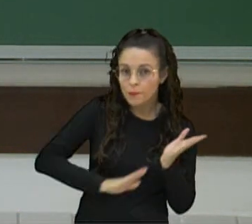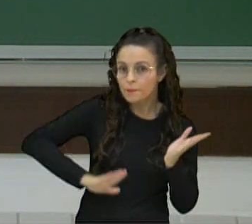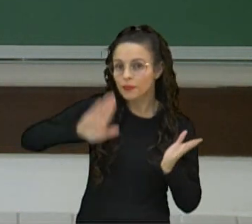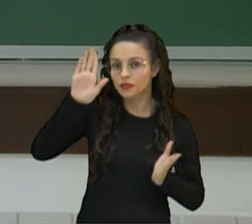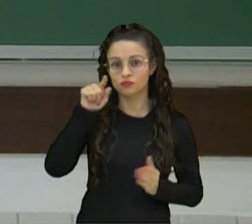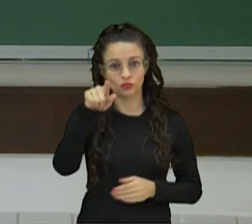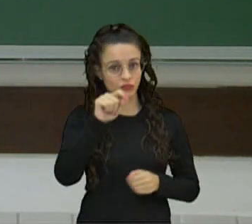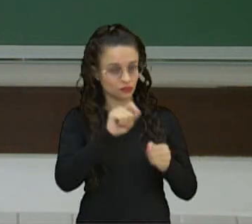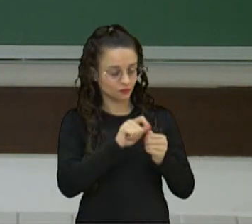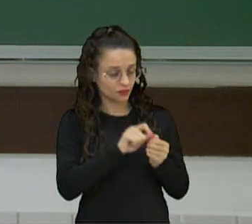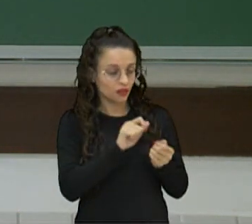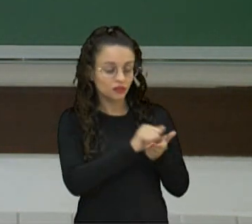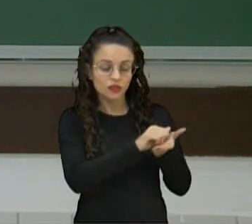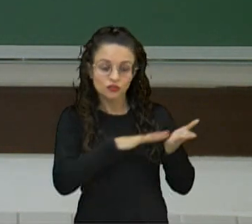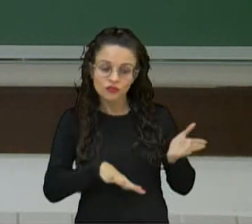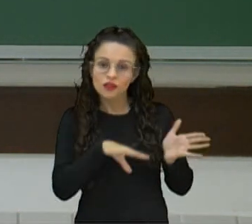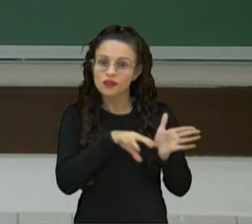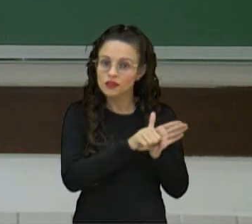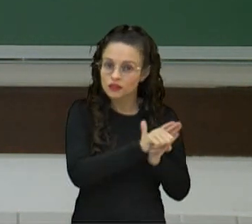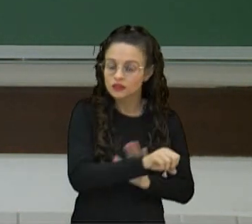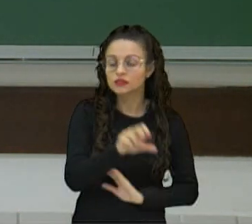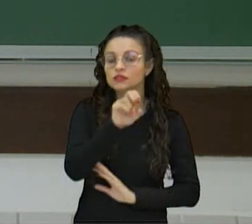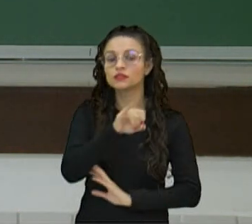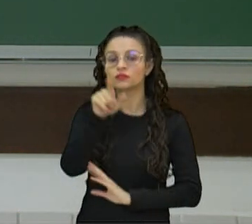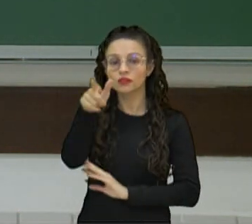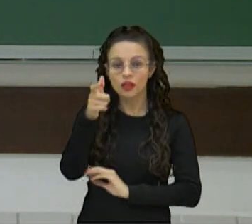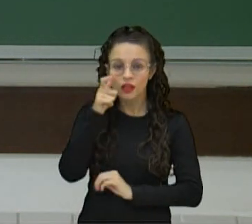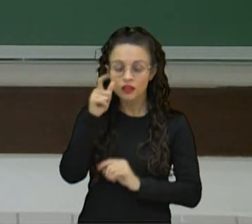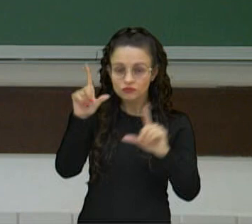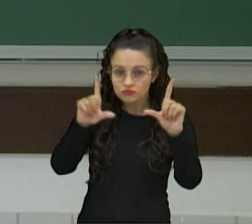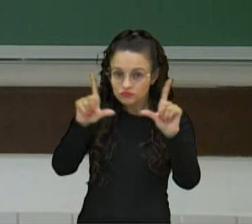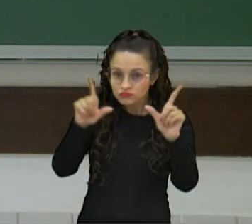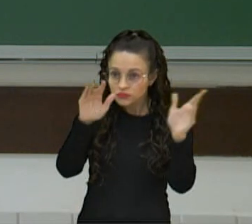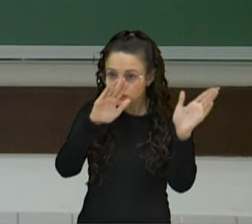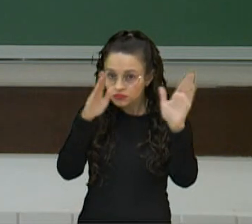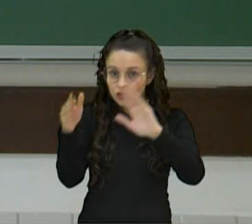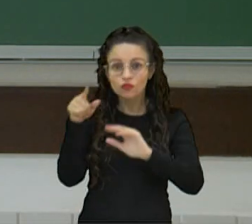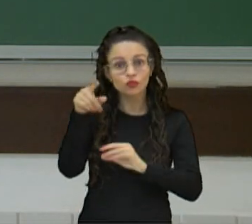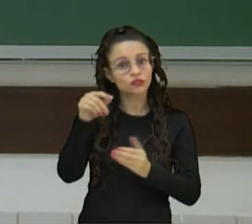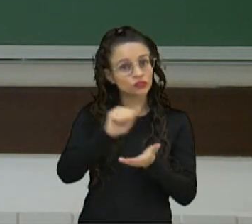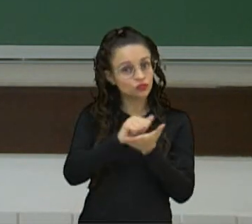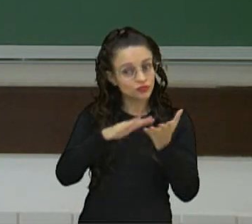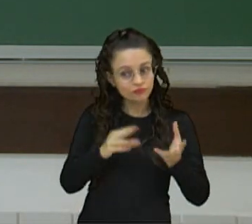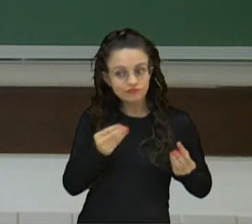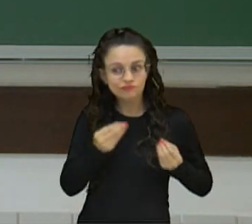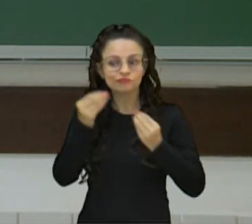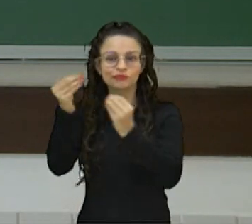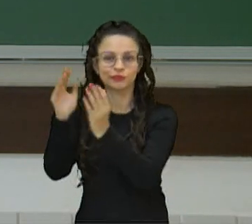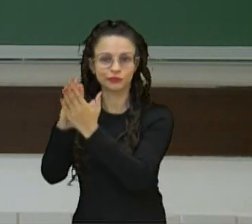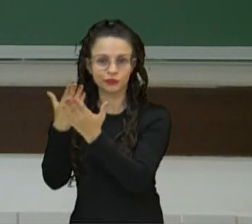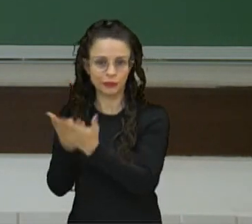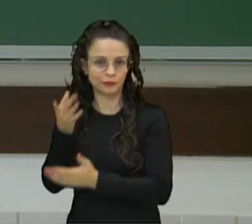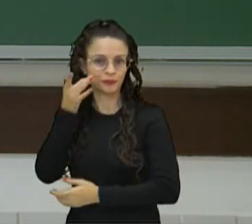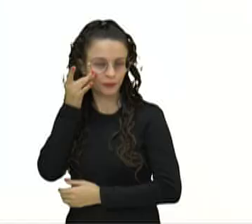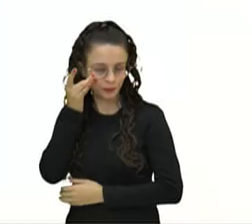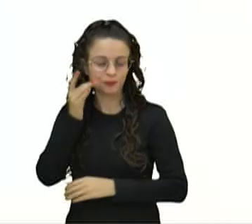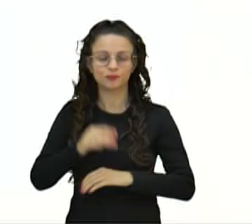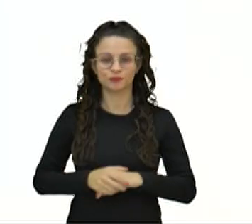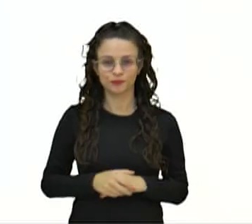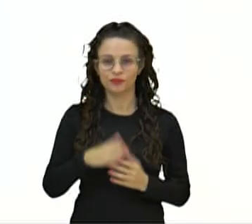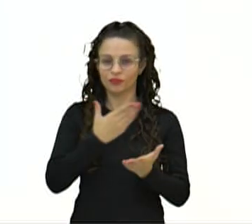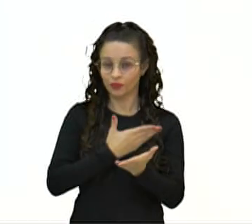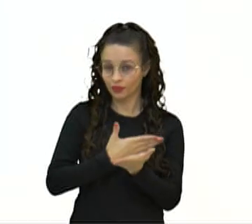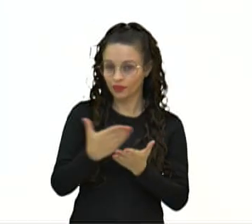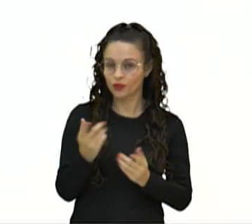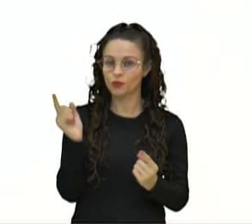no Classroom. E se você assiste pela televisão, entregue a atividade impressa na escola. Vamos começar? O objetivo